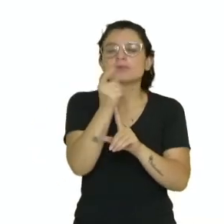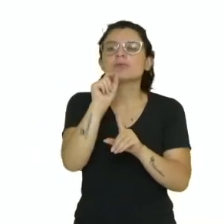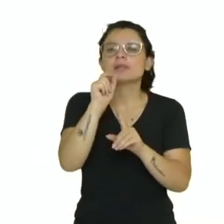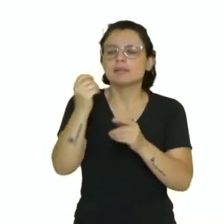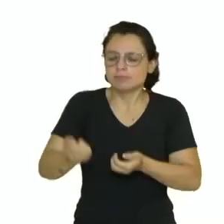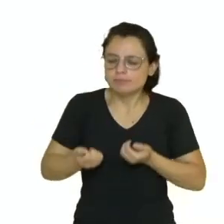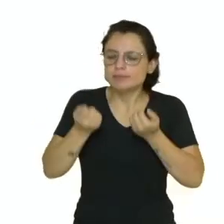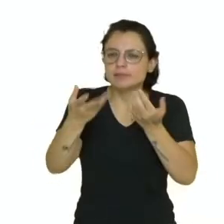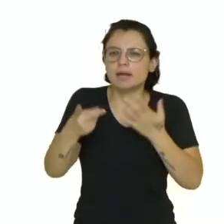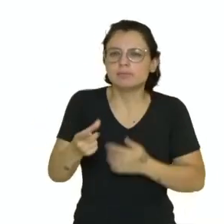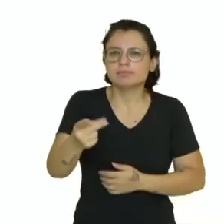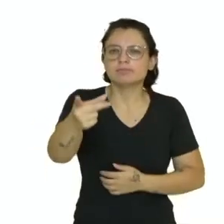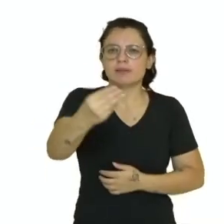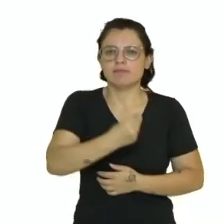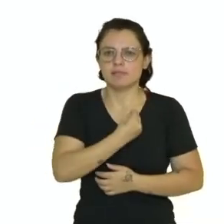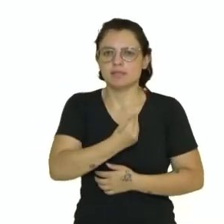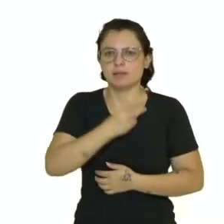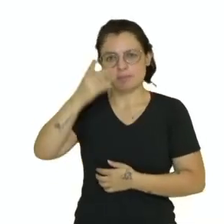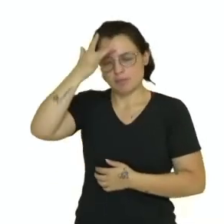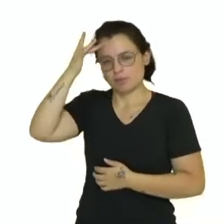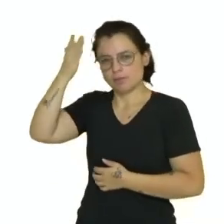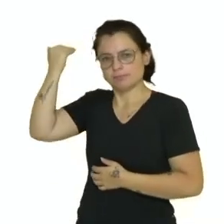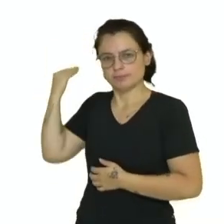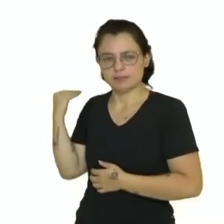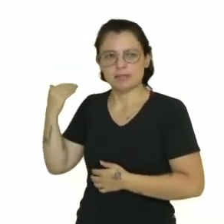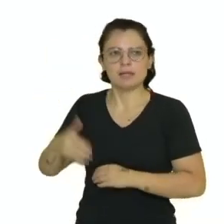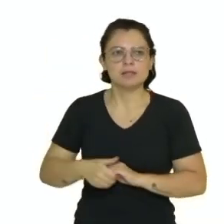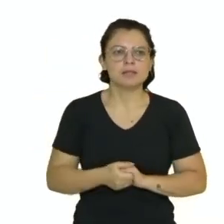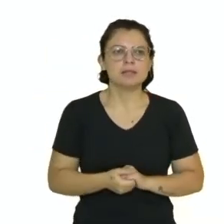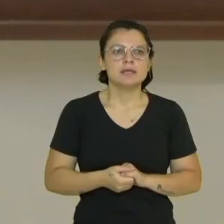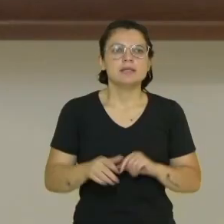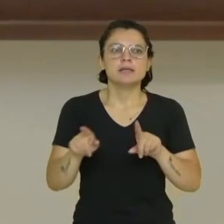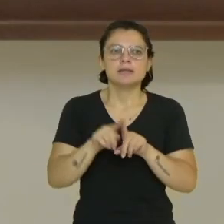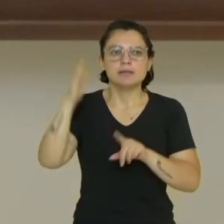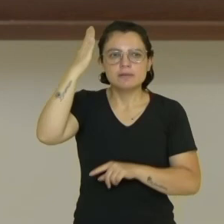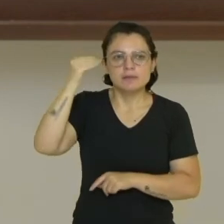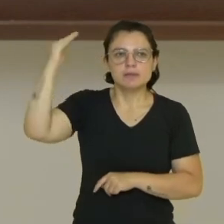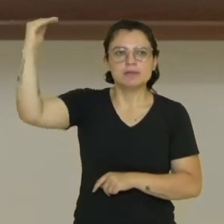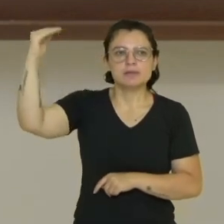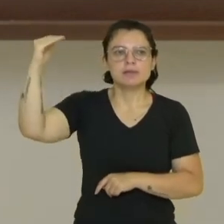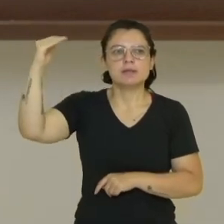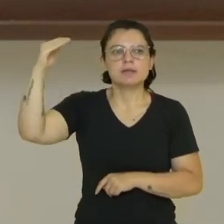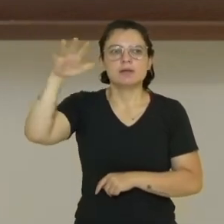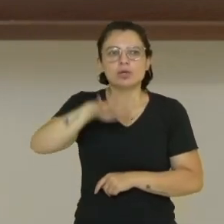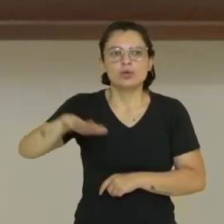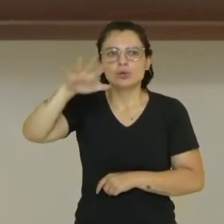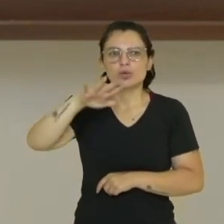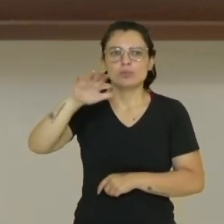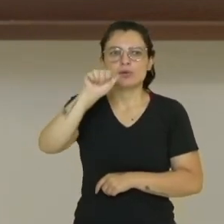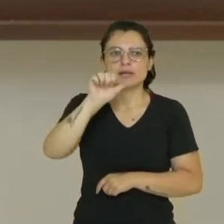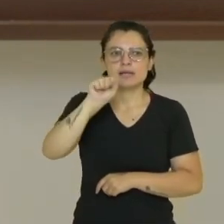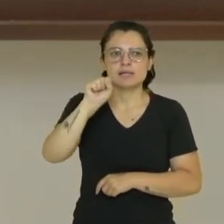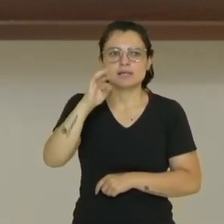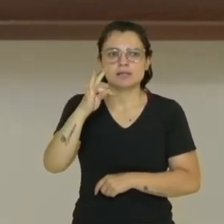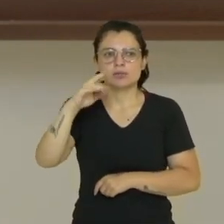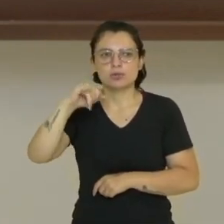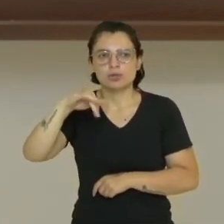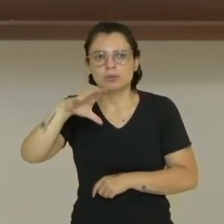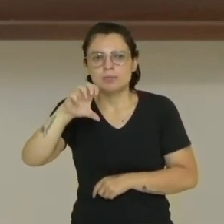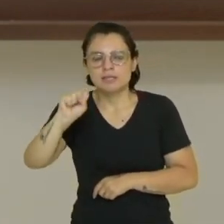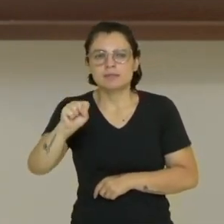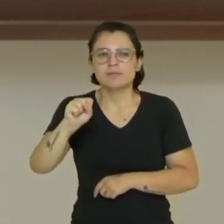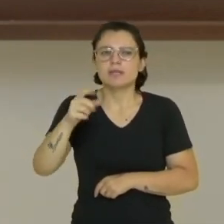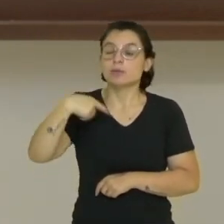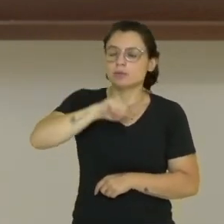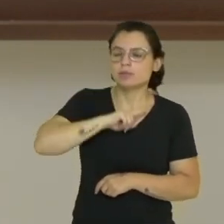imortalizar os antepassados e destacaram-se no campo da astronomia. Veja, é interessante a gente pensar que quando os